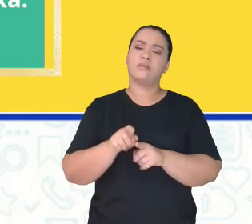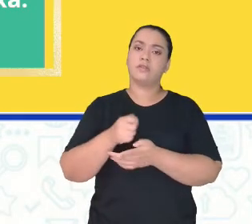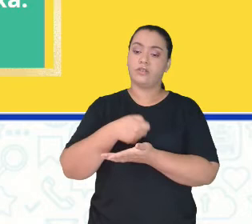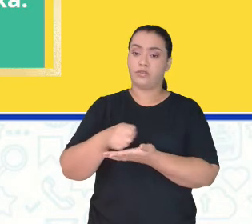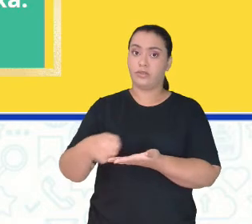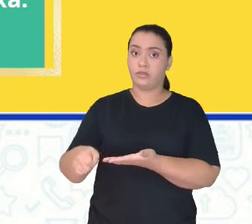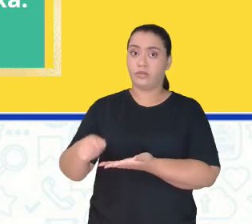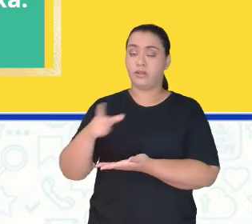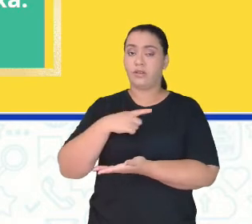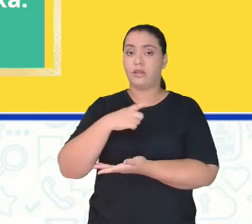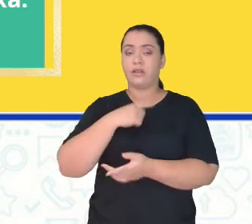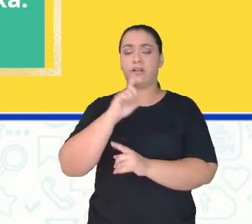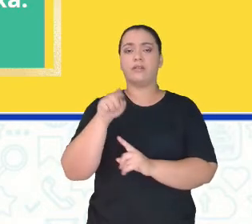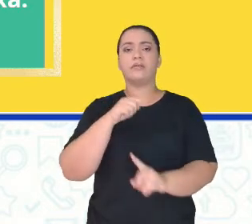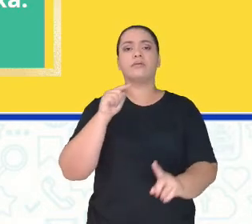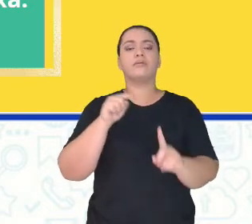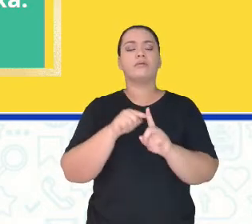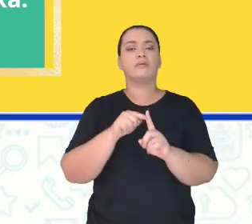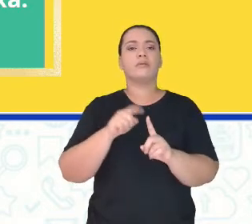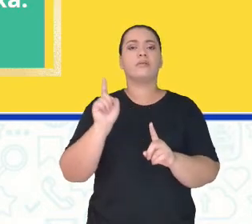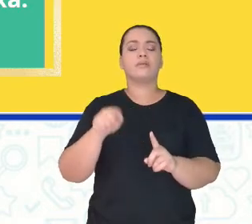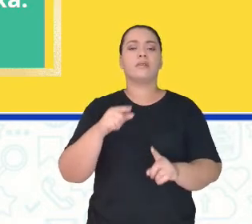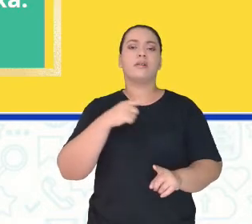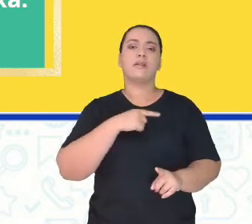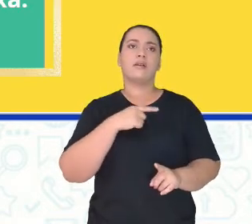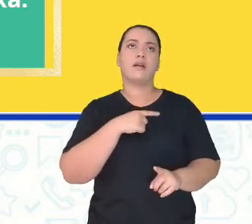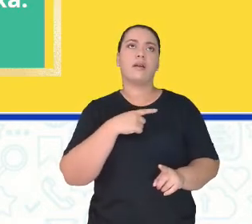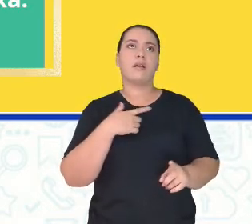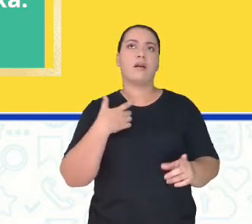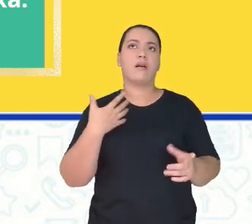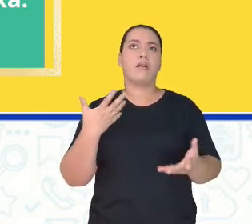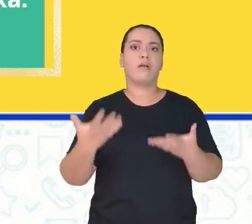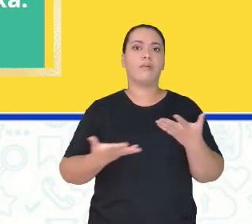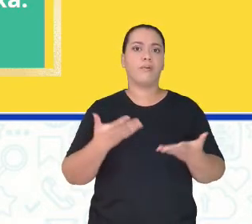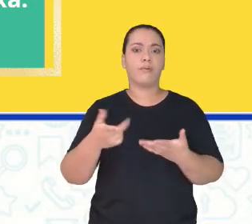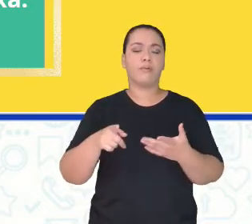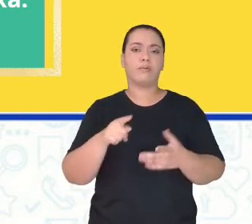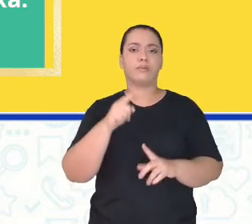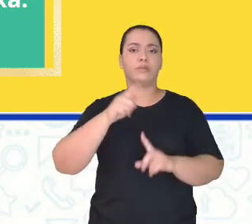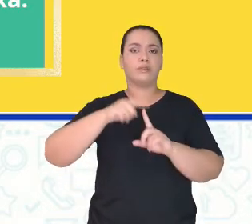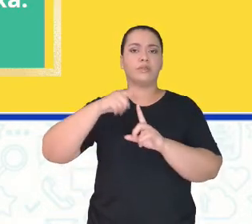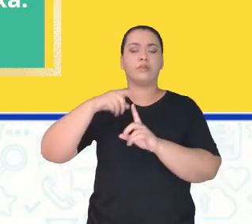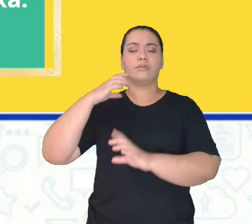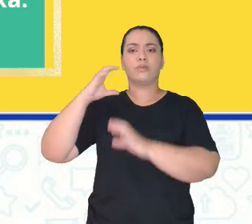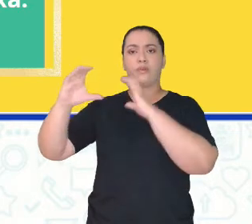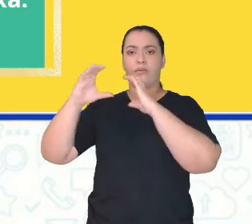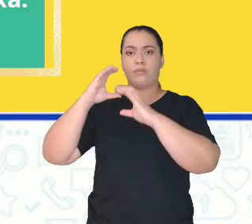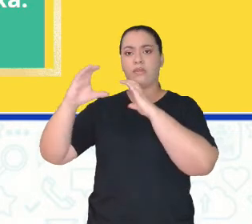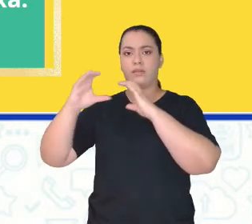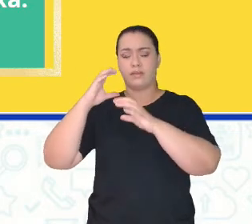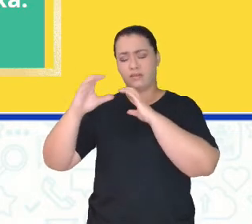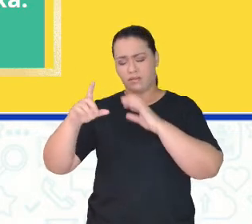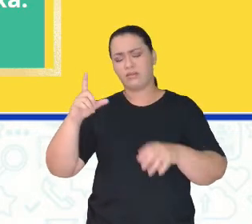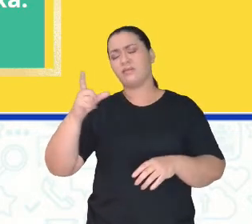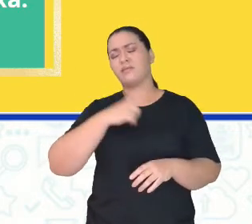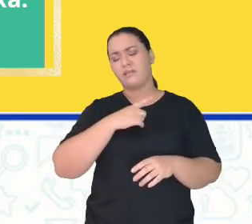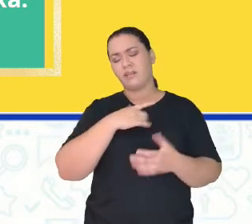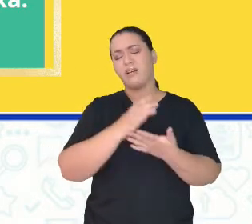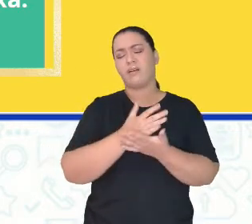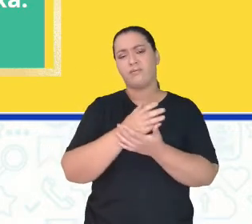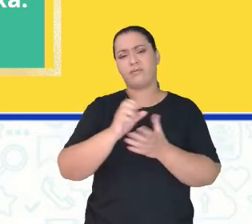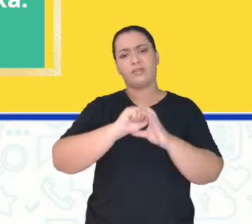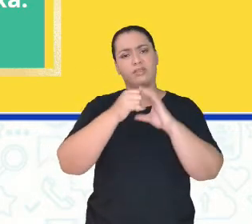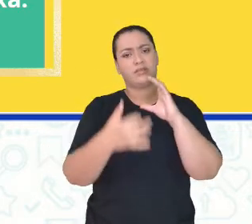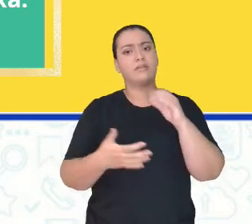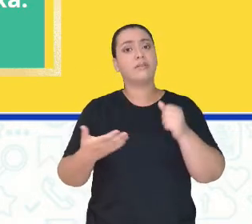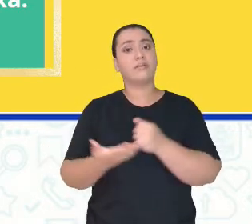têm o objetivo de estabelecer algum tipo de comunicação, possuem algumas características básicas que fazem